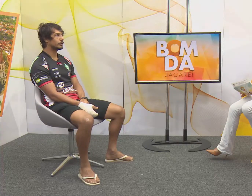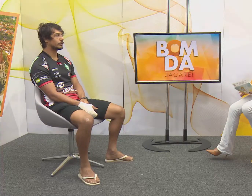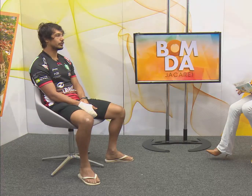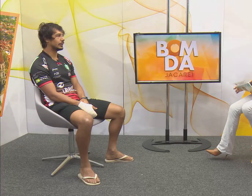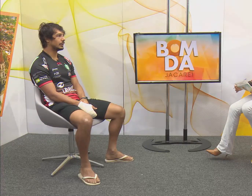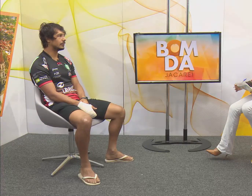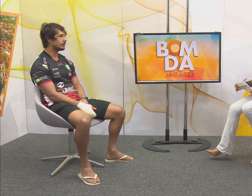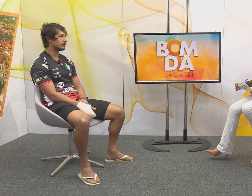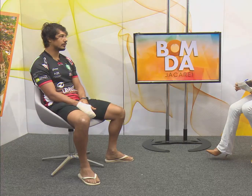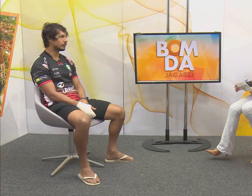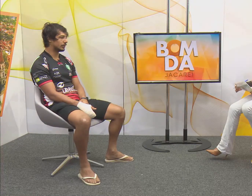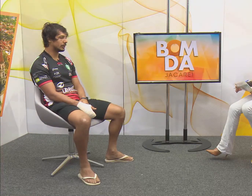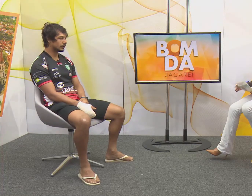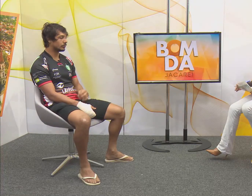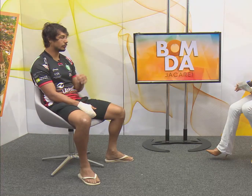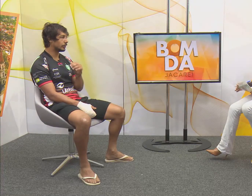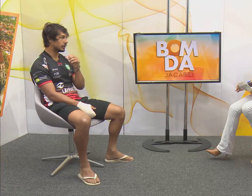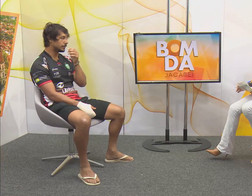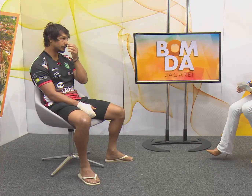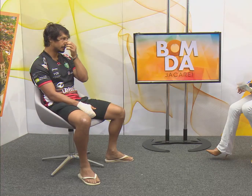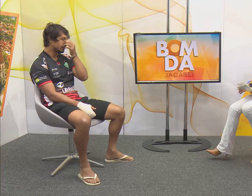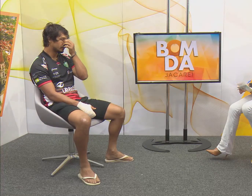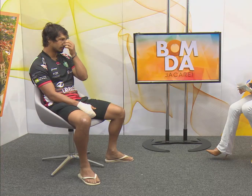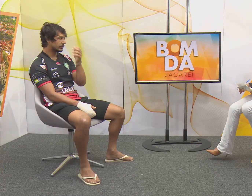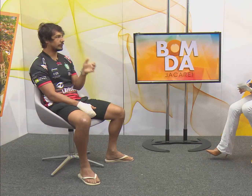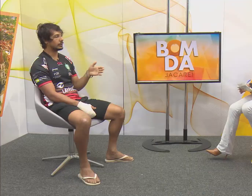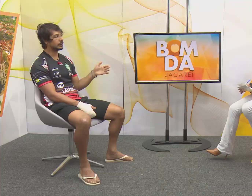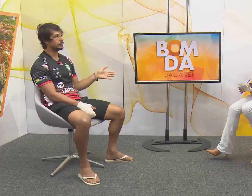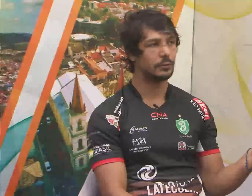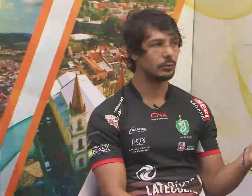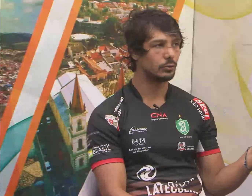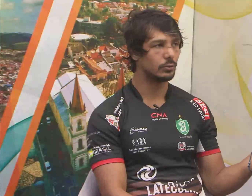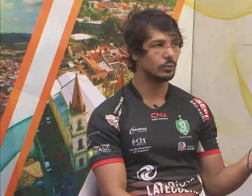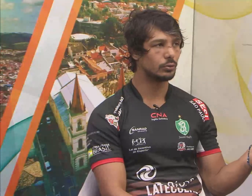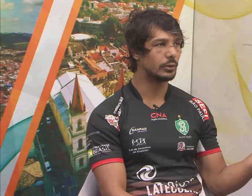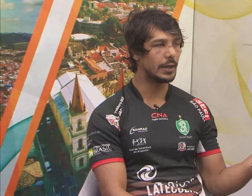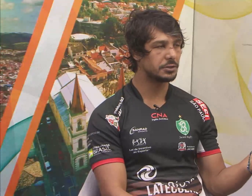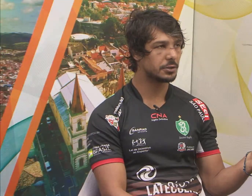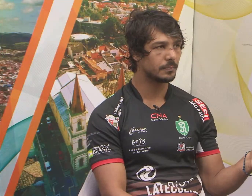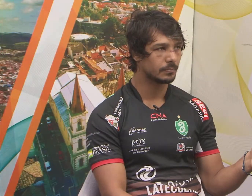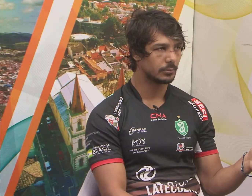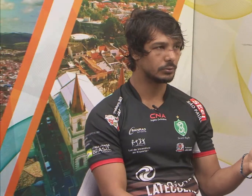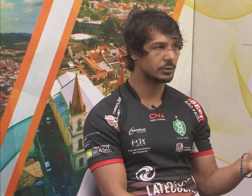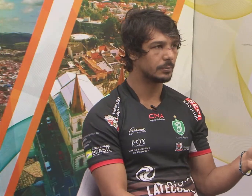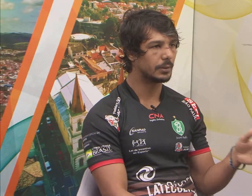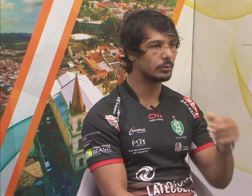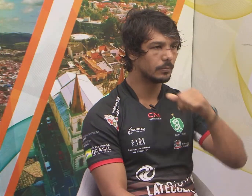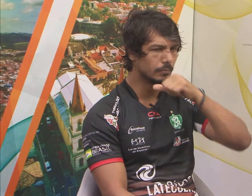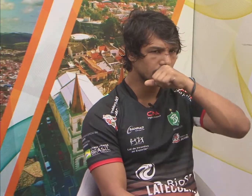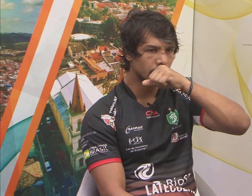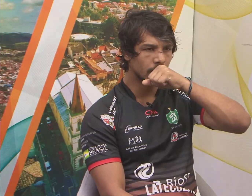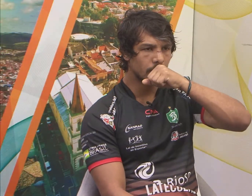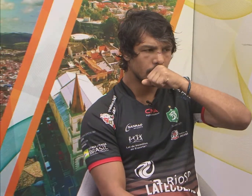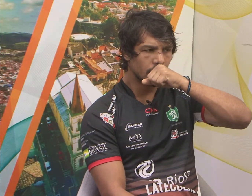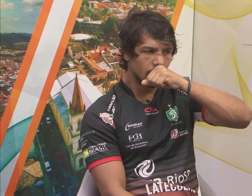Super 12 são 12 equipes, 6 equipes do Sudeste, então de São